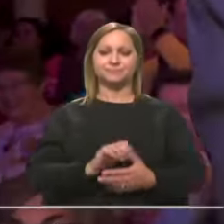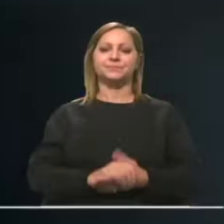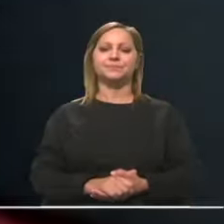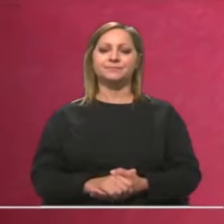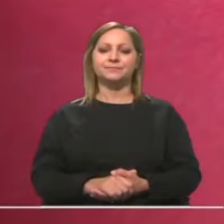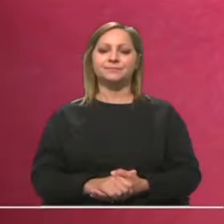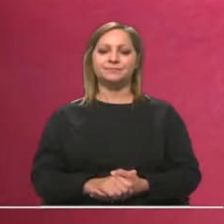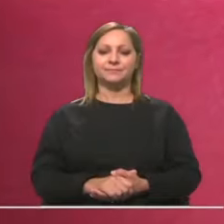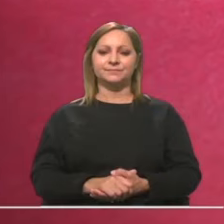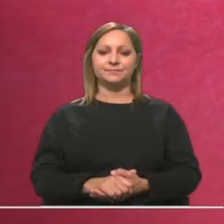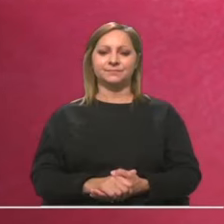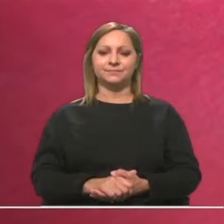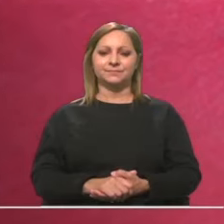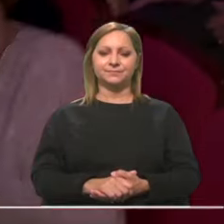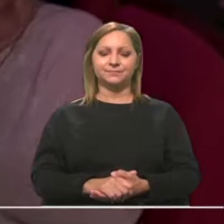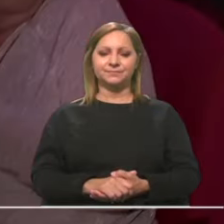Politeama.